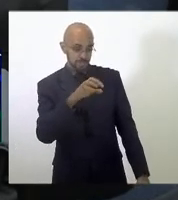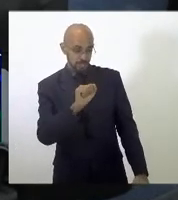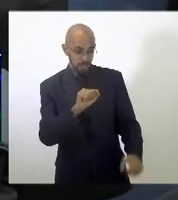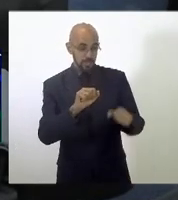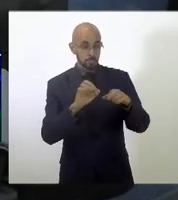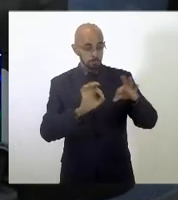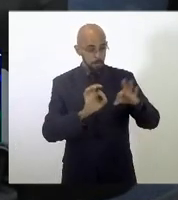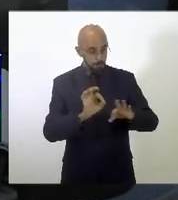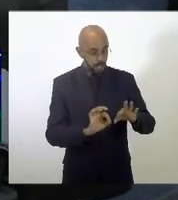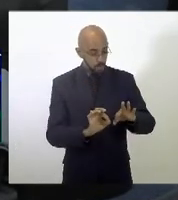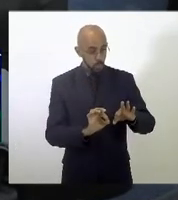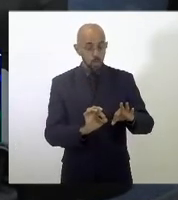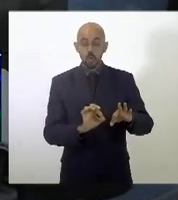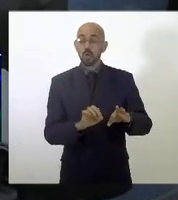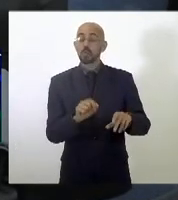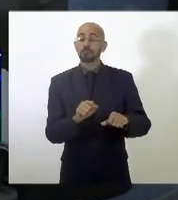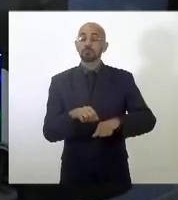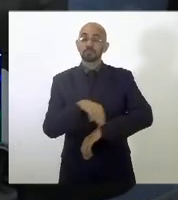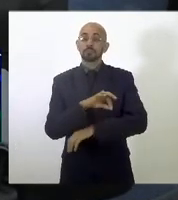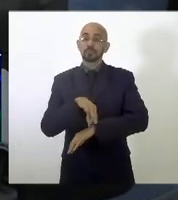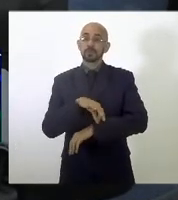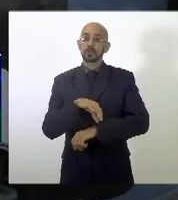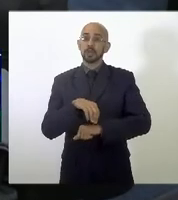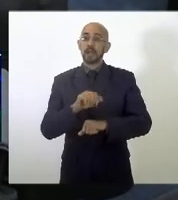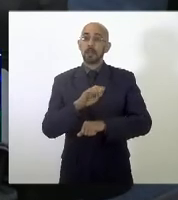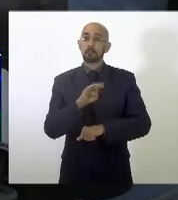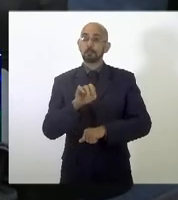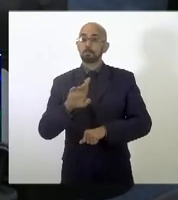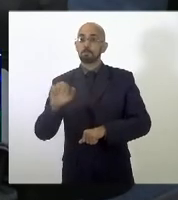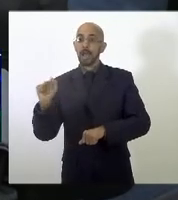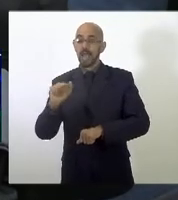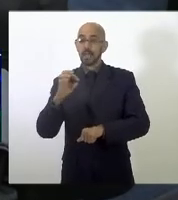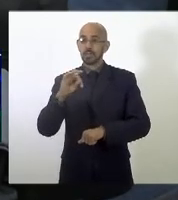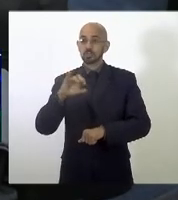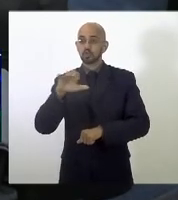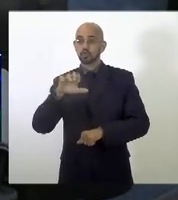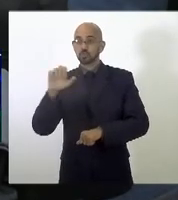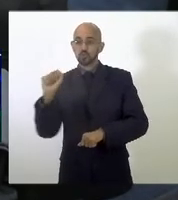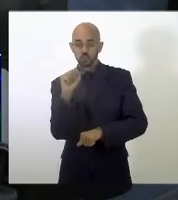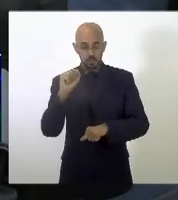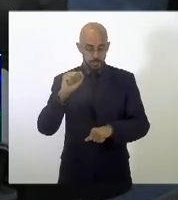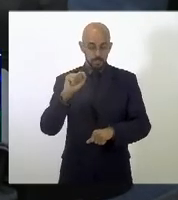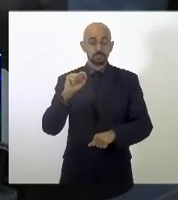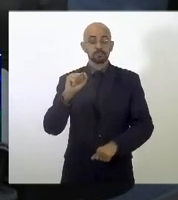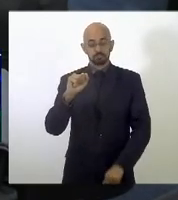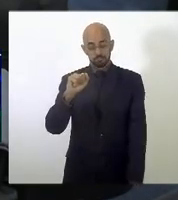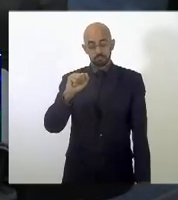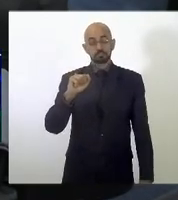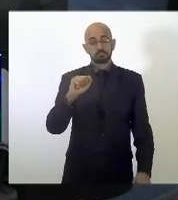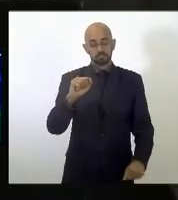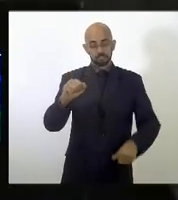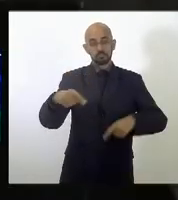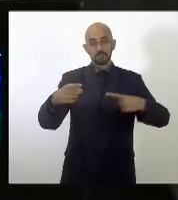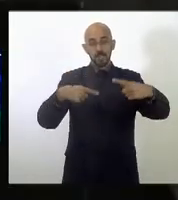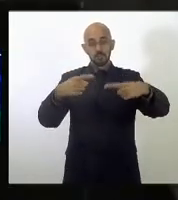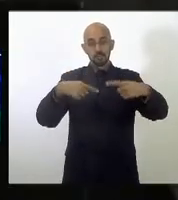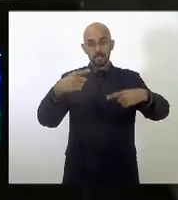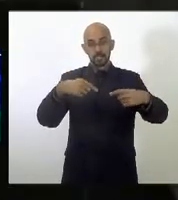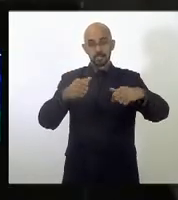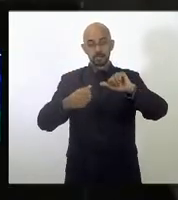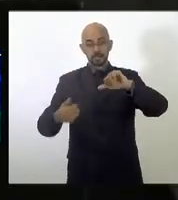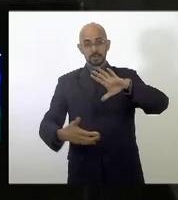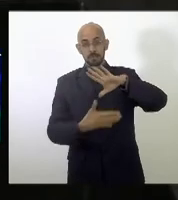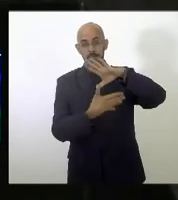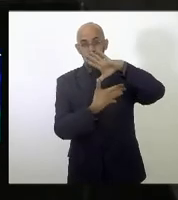de desenvolvimento da Barra da Tijuca, a partir dos eixos da Avenida das